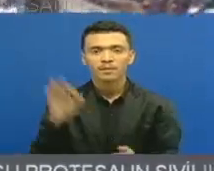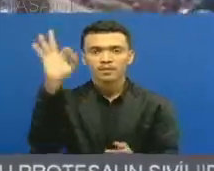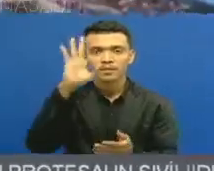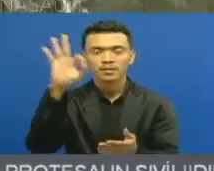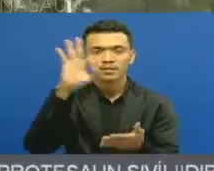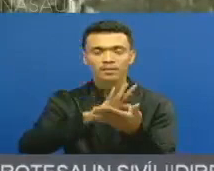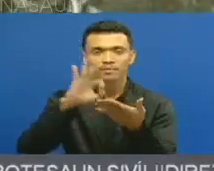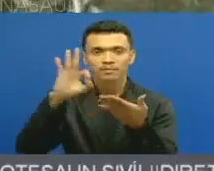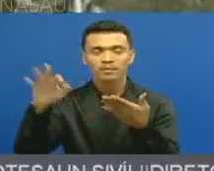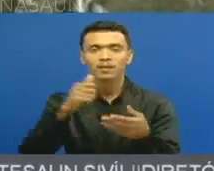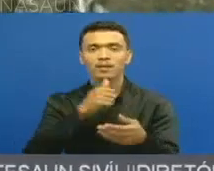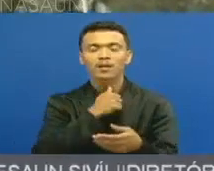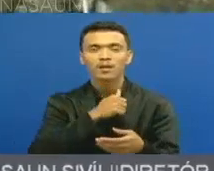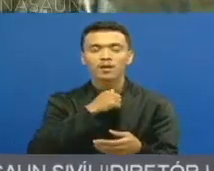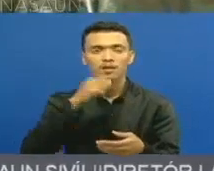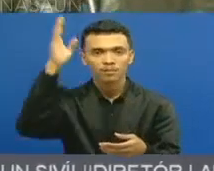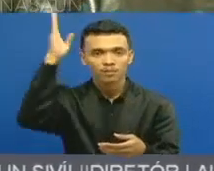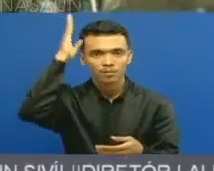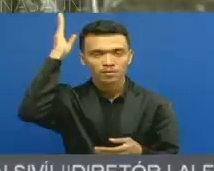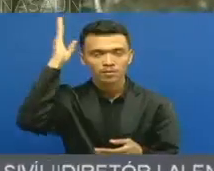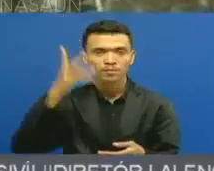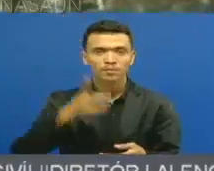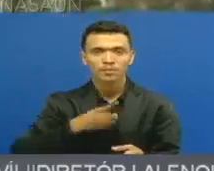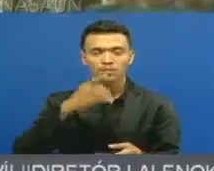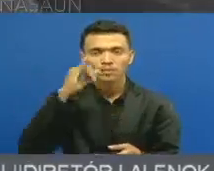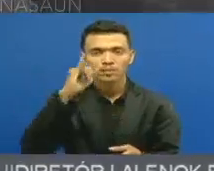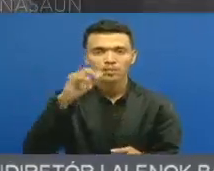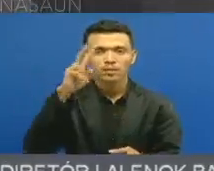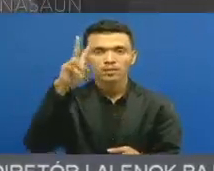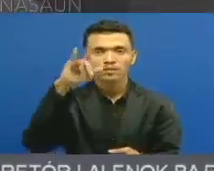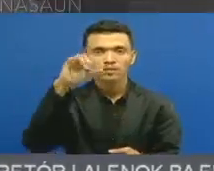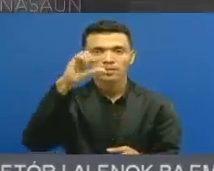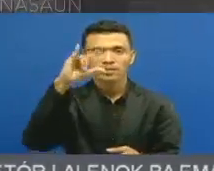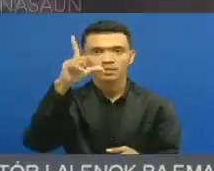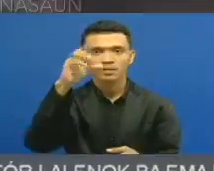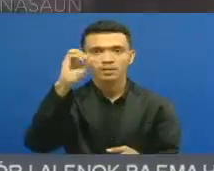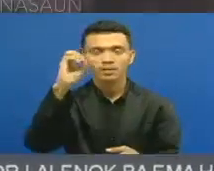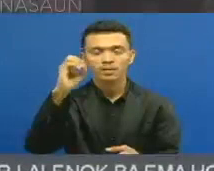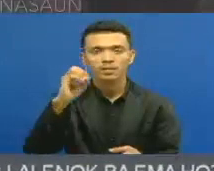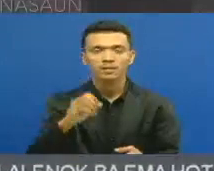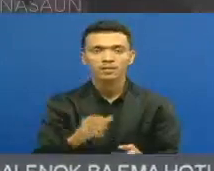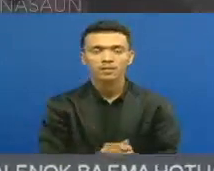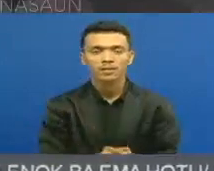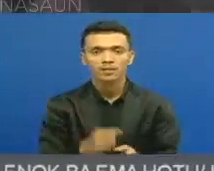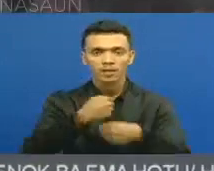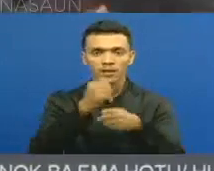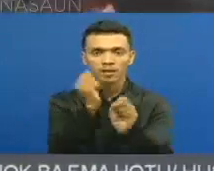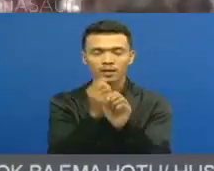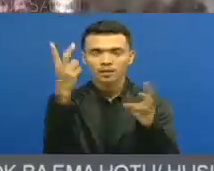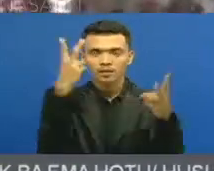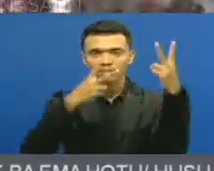Sexta-feira foi na Laisne, Arcebispo Metropolitana Dili, Dom Virgílio Cardeal do Carmo da Silva, SDB, halau